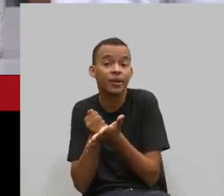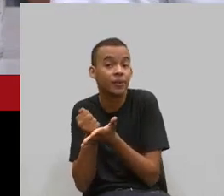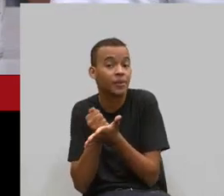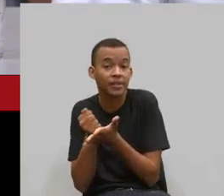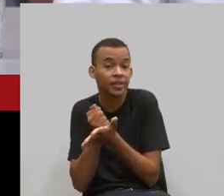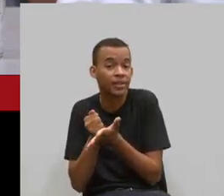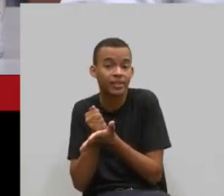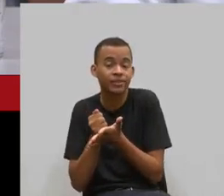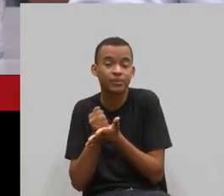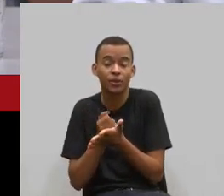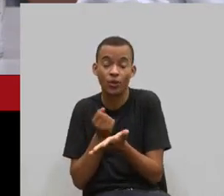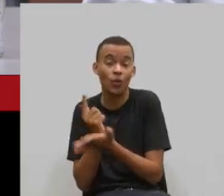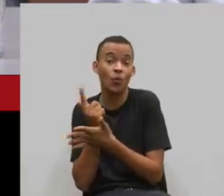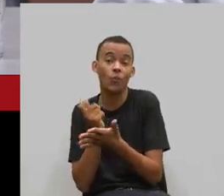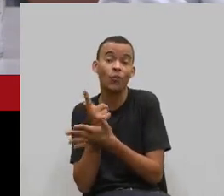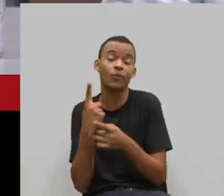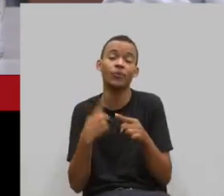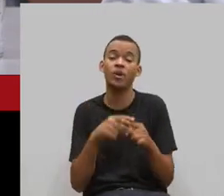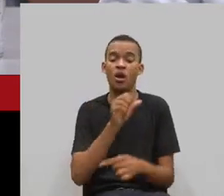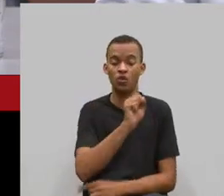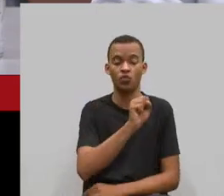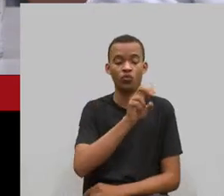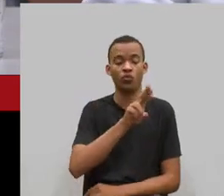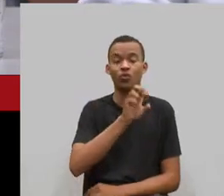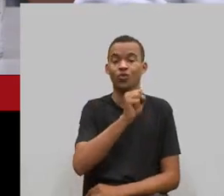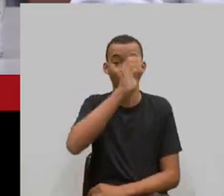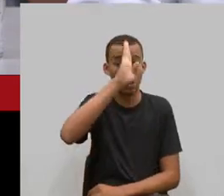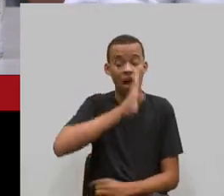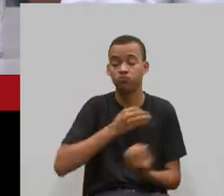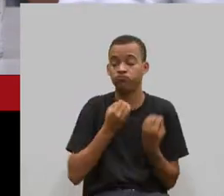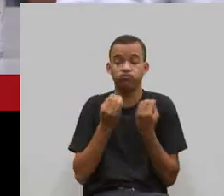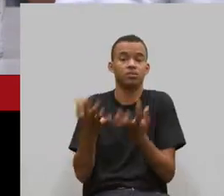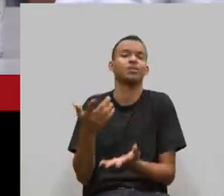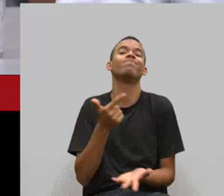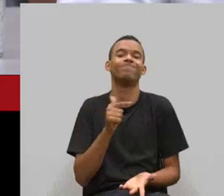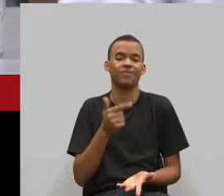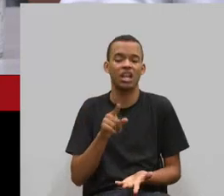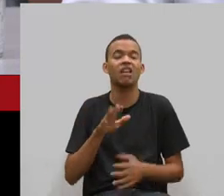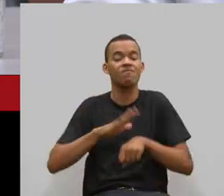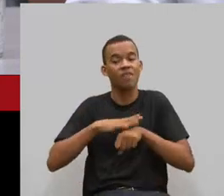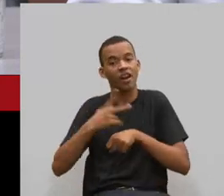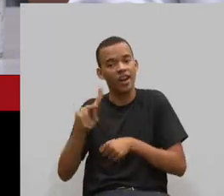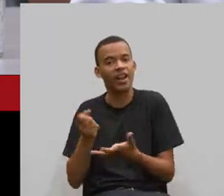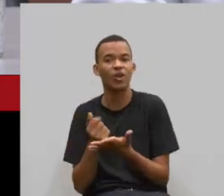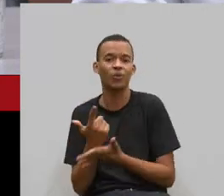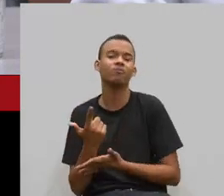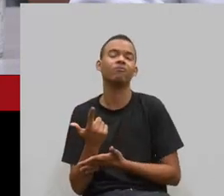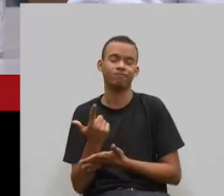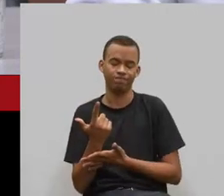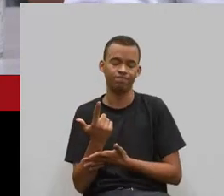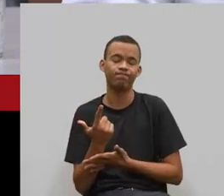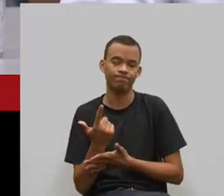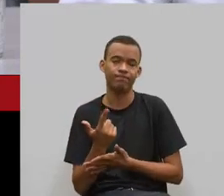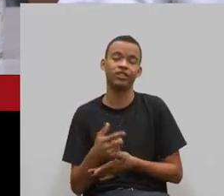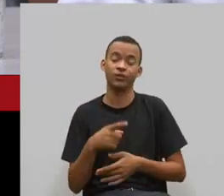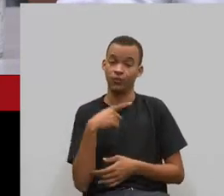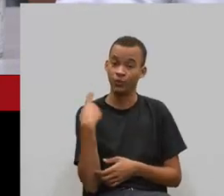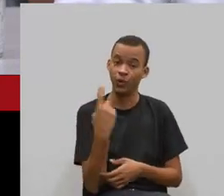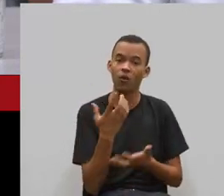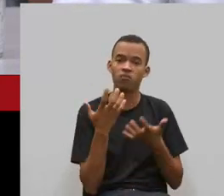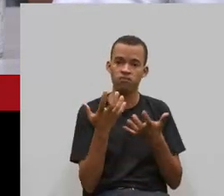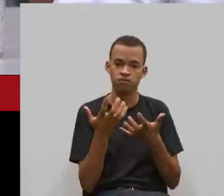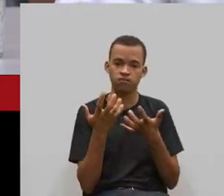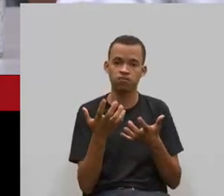é um projeto que Visa mesmo eh trazer a inclusão social Então eu só tenho que agradecer aqui a presença de todas de cá também a